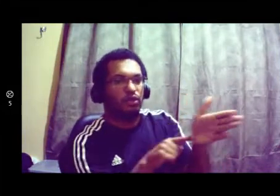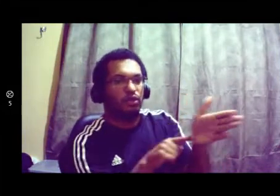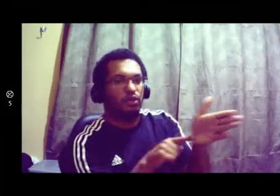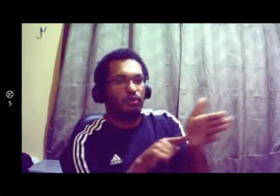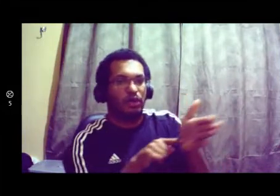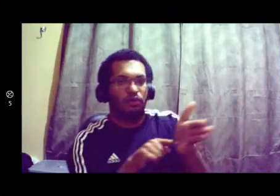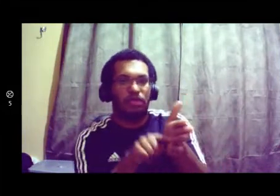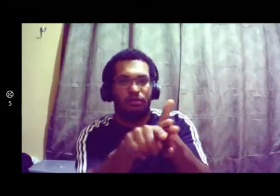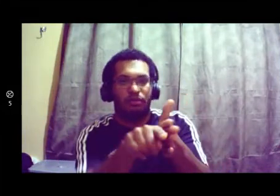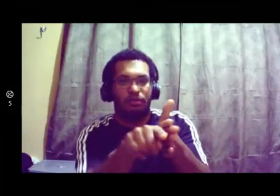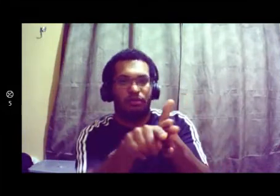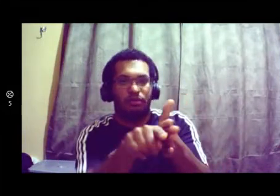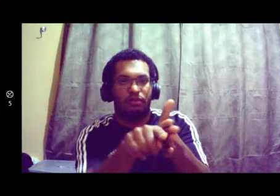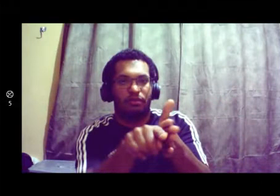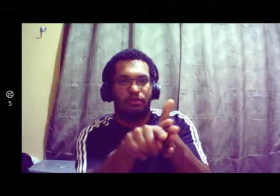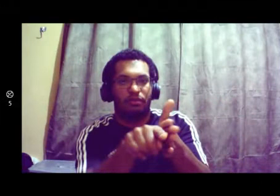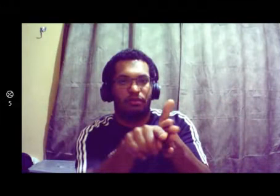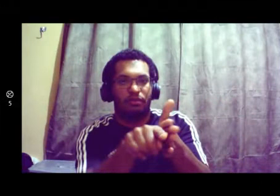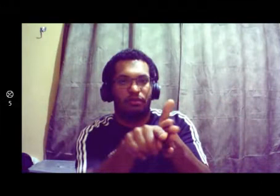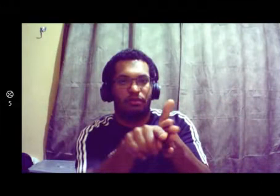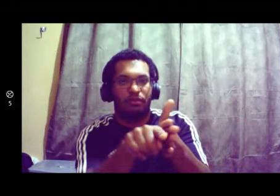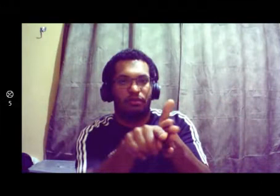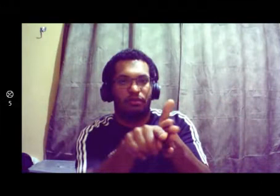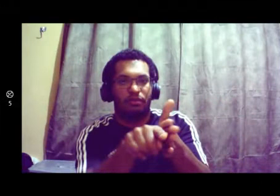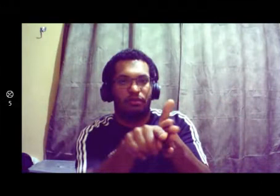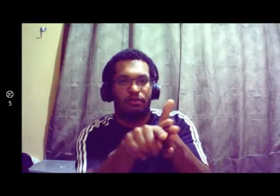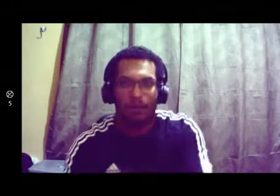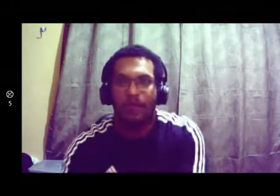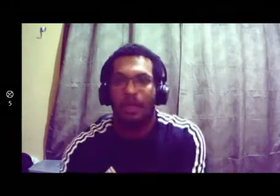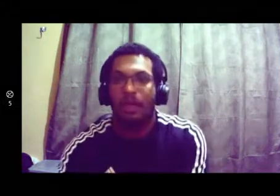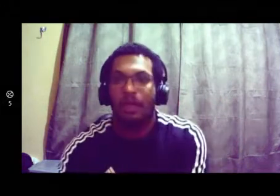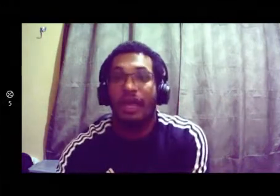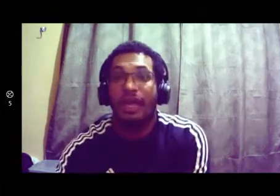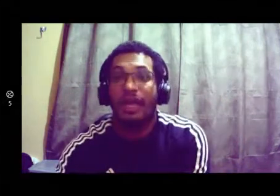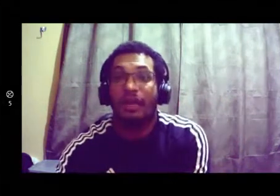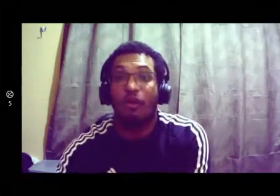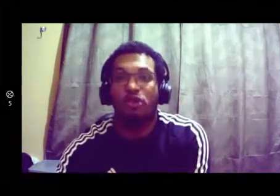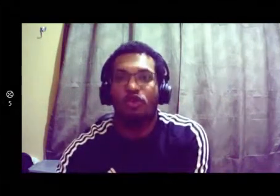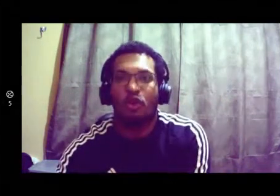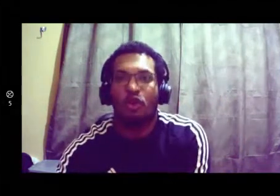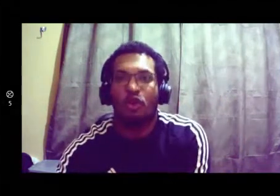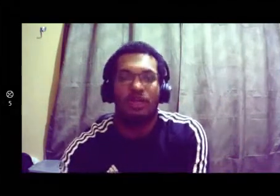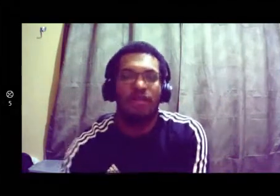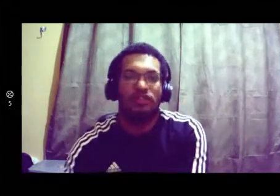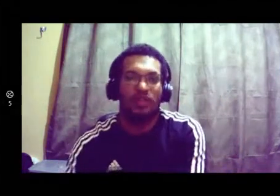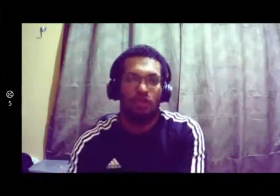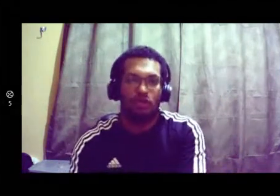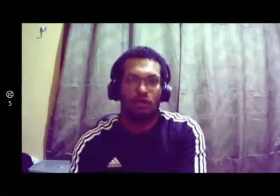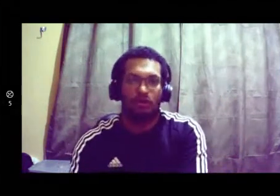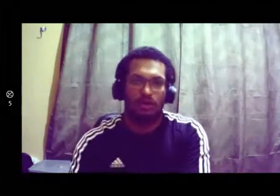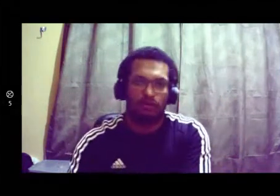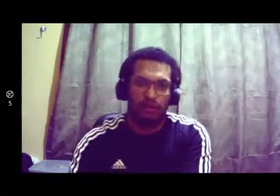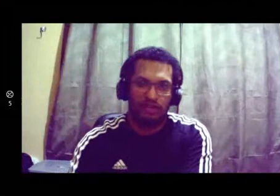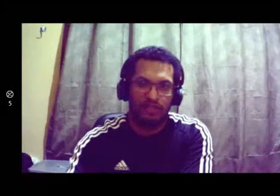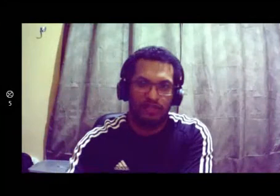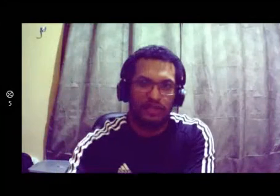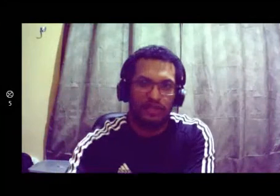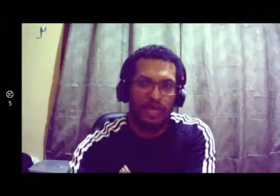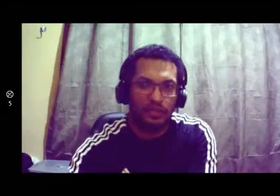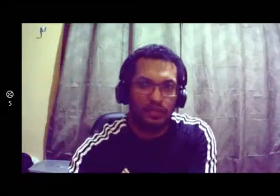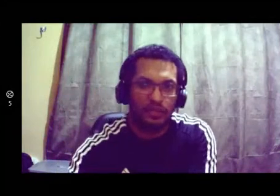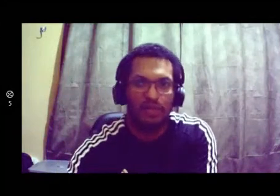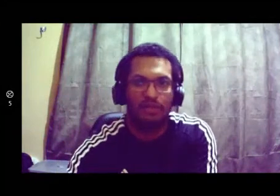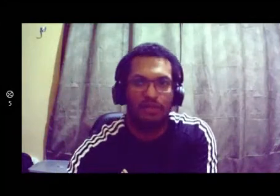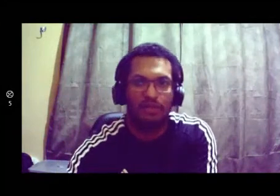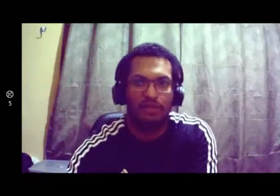Se eu estou perguntando para você, pergunta para você. Tá bom? Qual é o seu nome? Lembra o sinal de nome? Eu vou revisitar